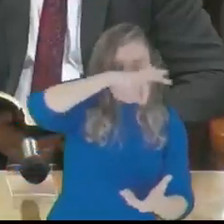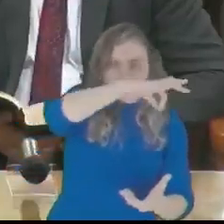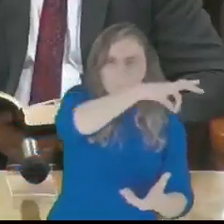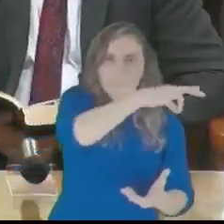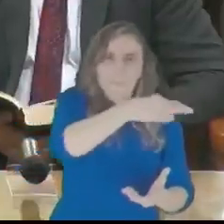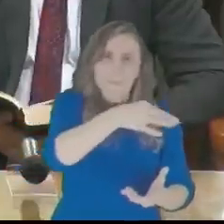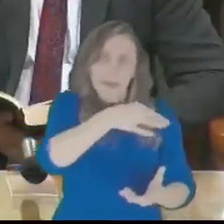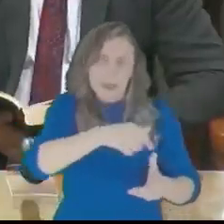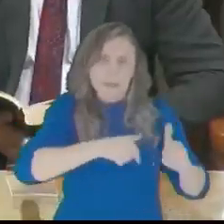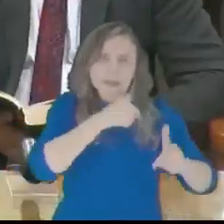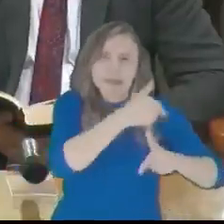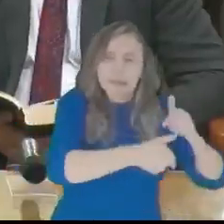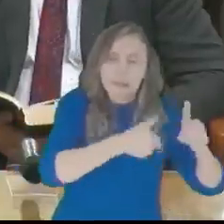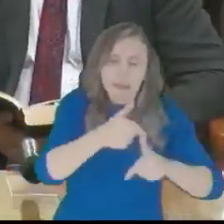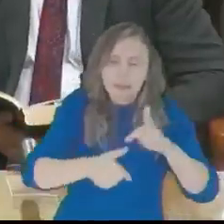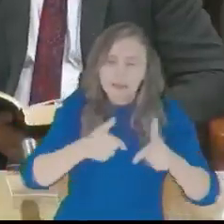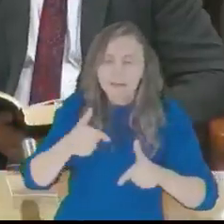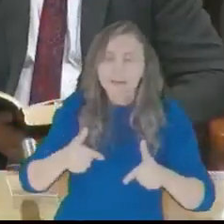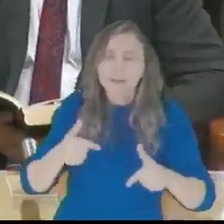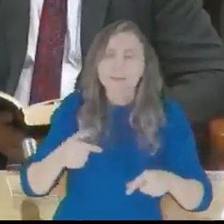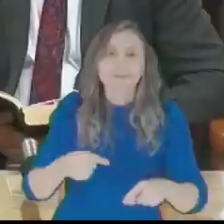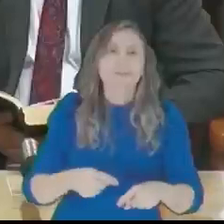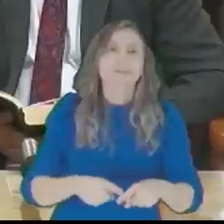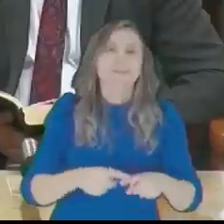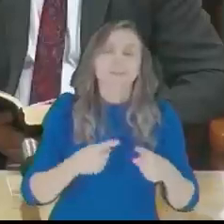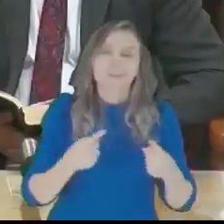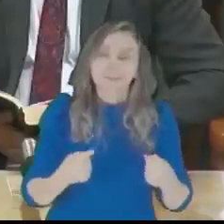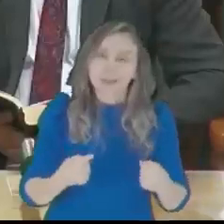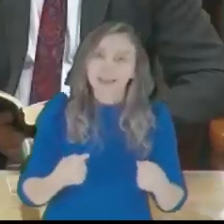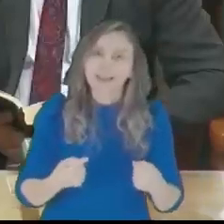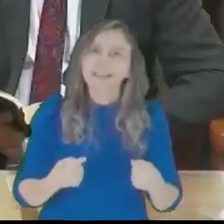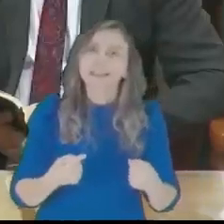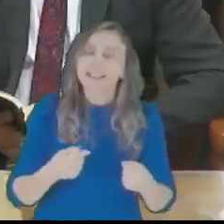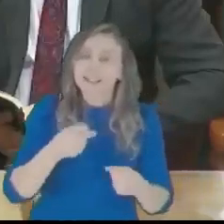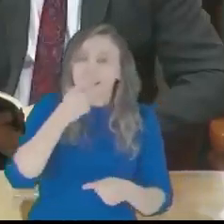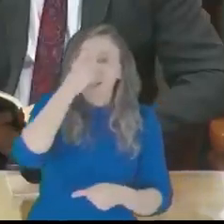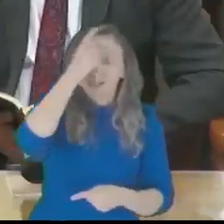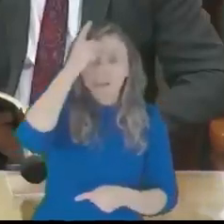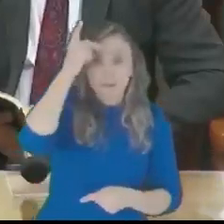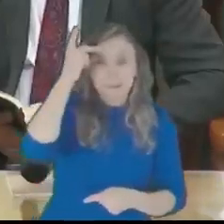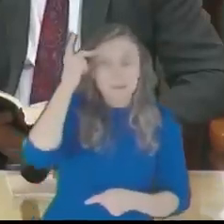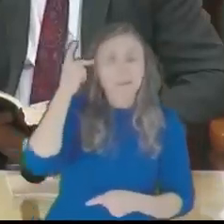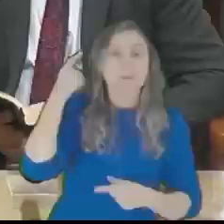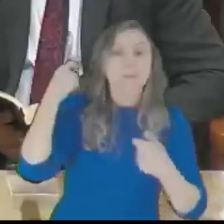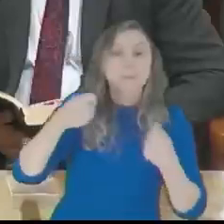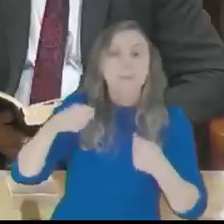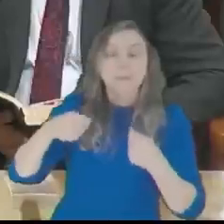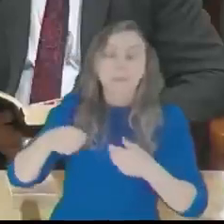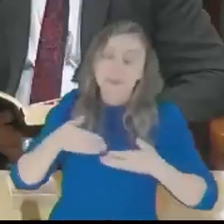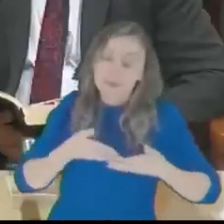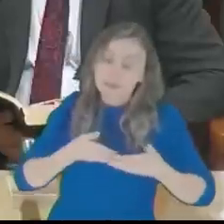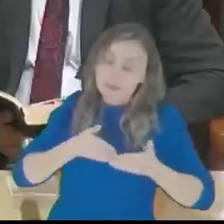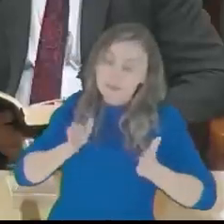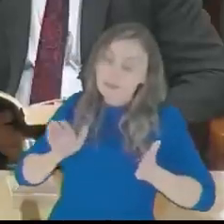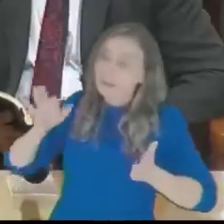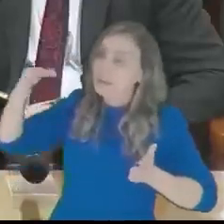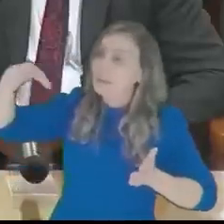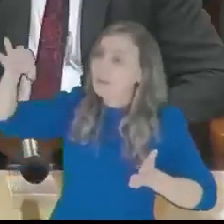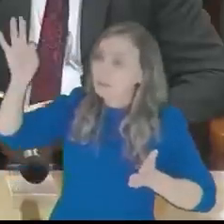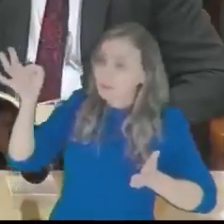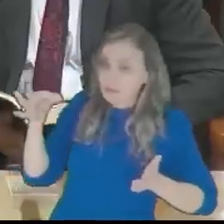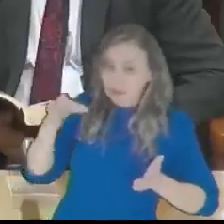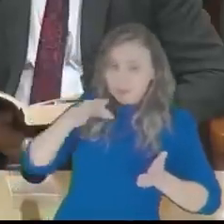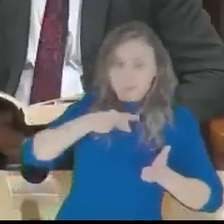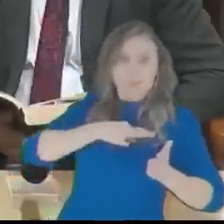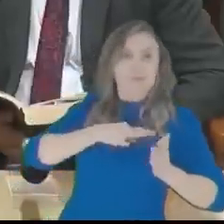Santo, mas o Espírito Santo precisava possuí-los, o Espírito Santo precisava entrar neles, o Espírito Santo precisava operar na vida